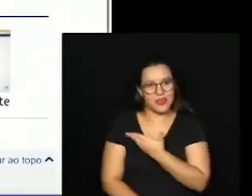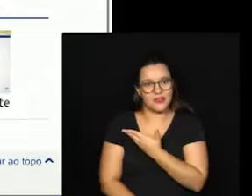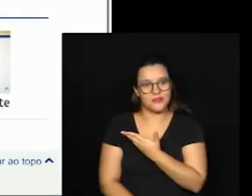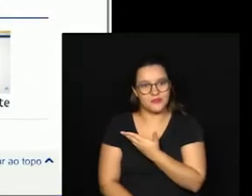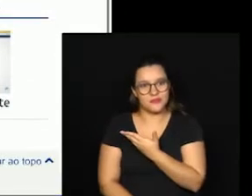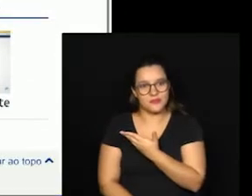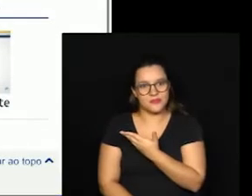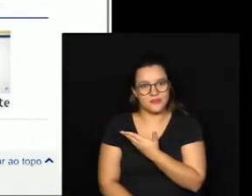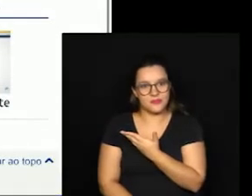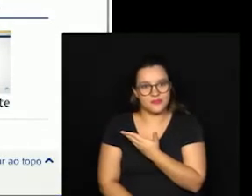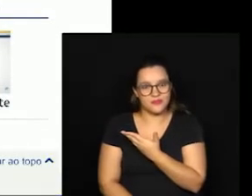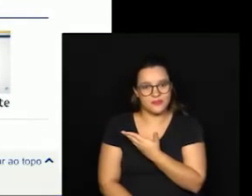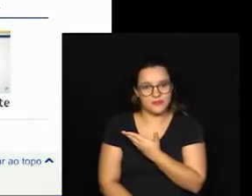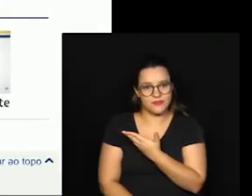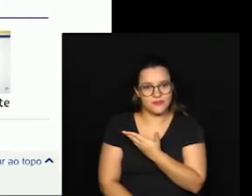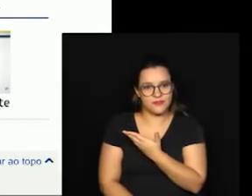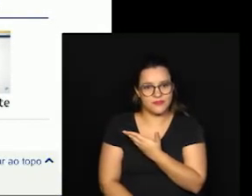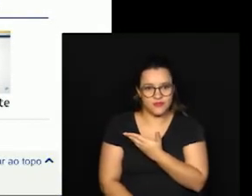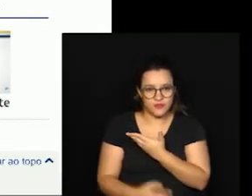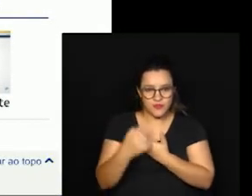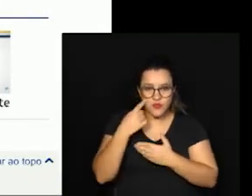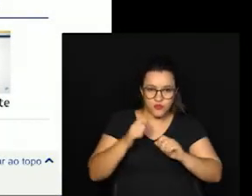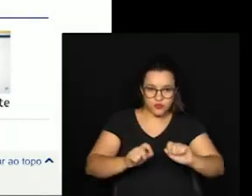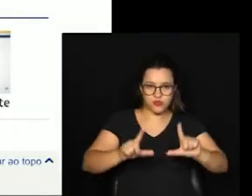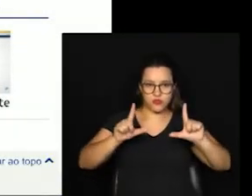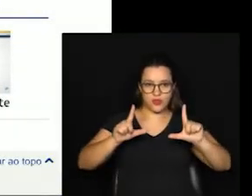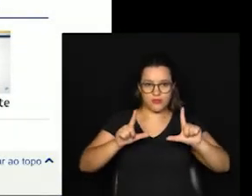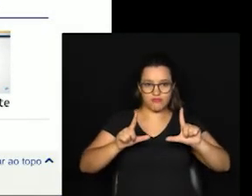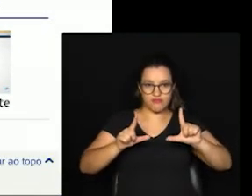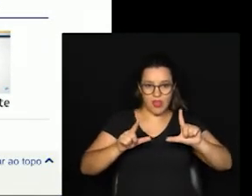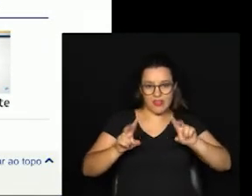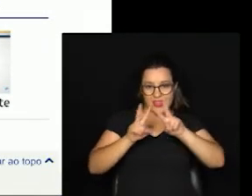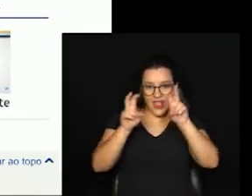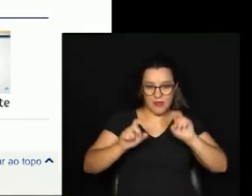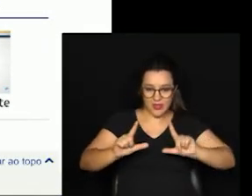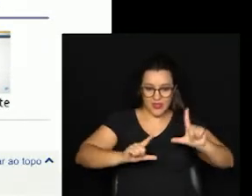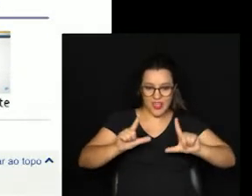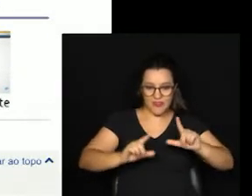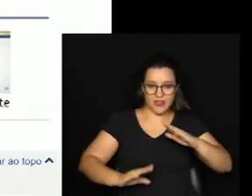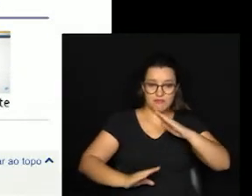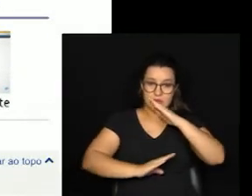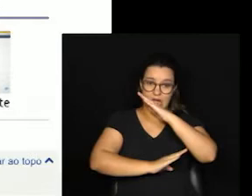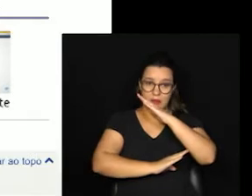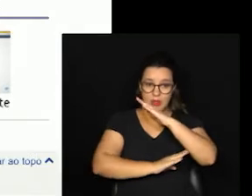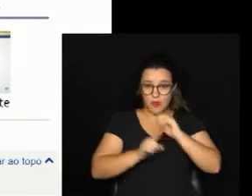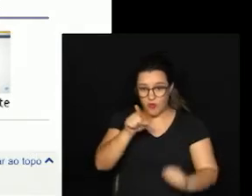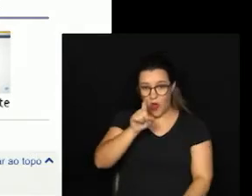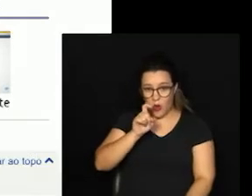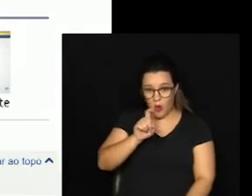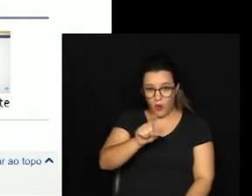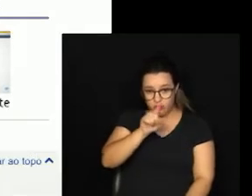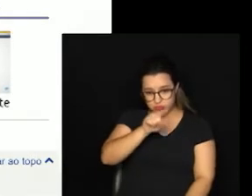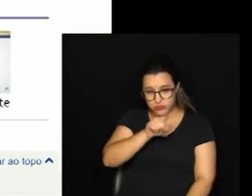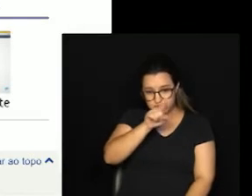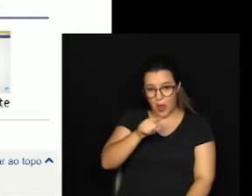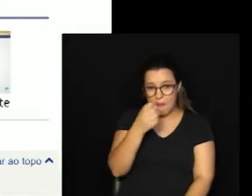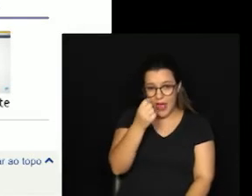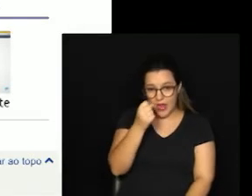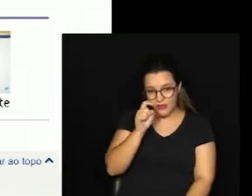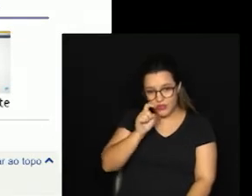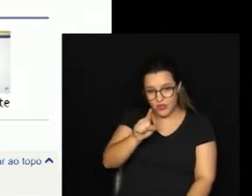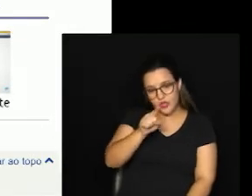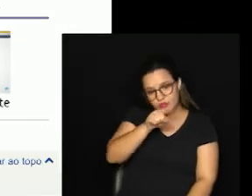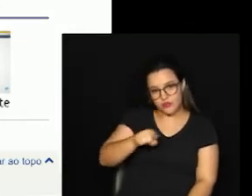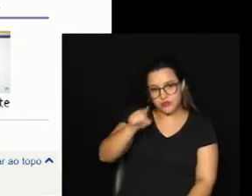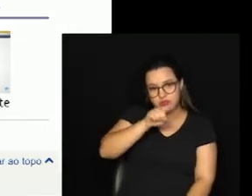campinas.sp.leg.br. Um pouco mais abaixo, a gente tem esse ícone TV Câmara e ali, se você clicar na seta branca, vai